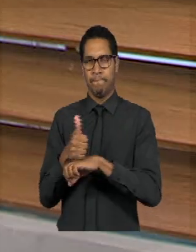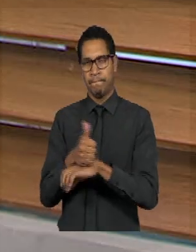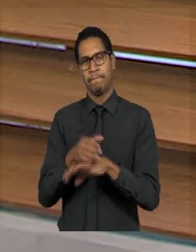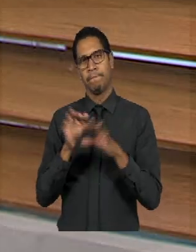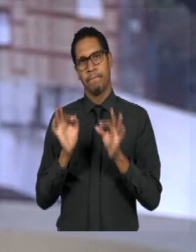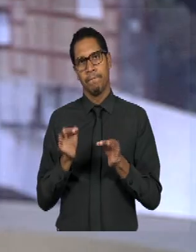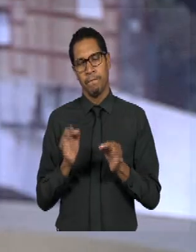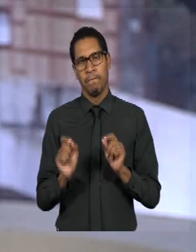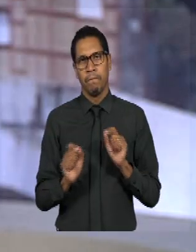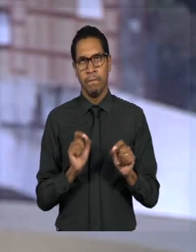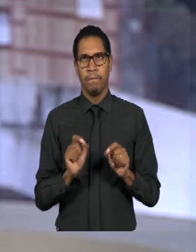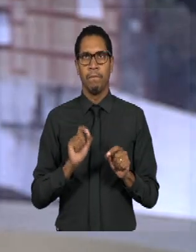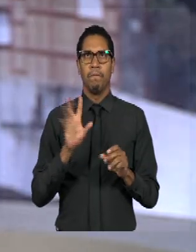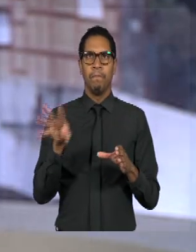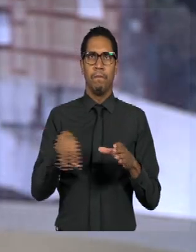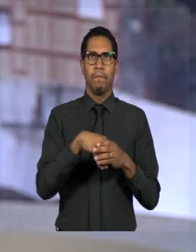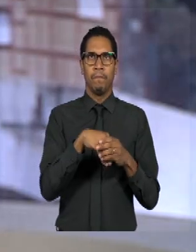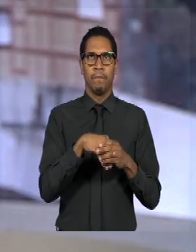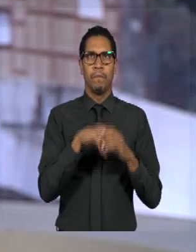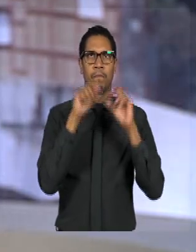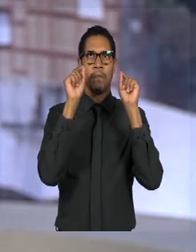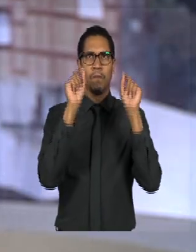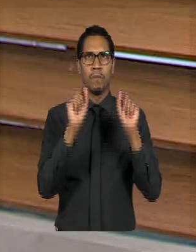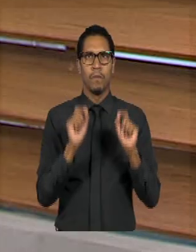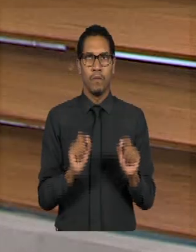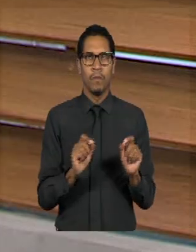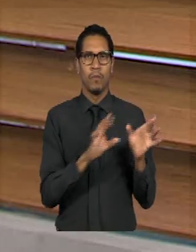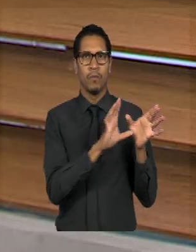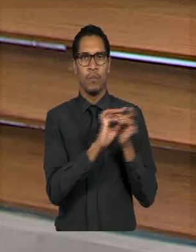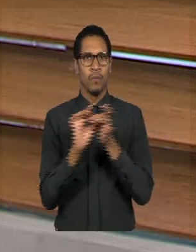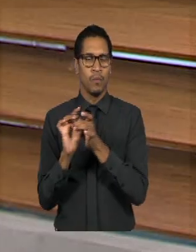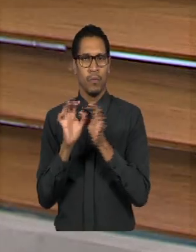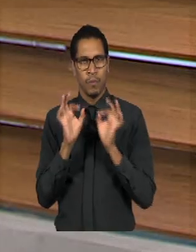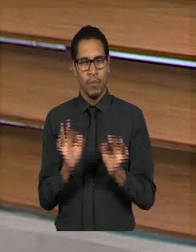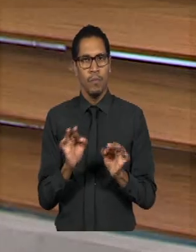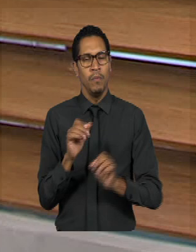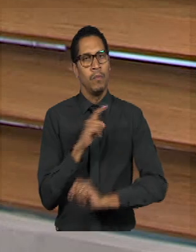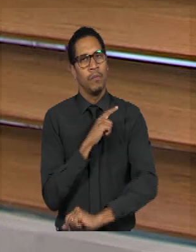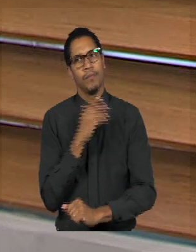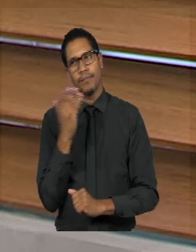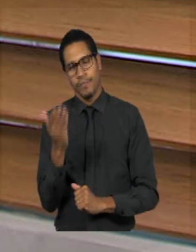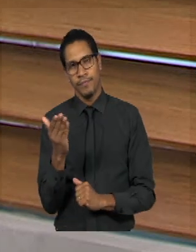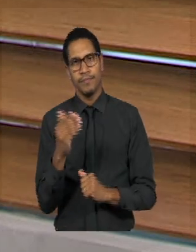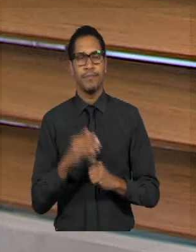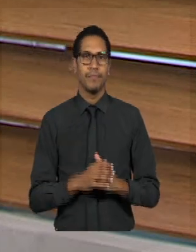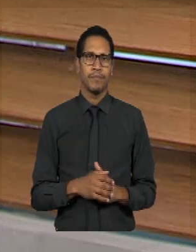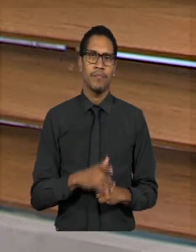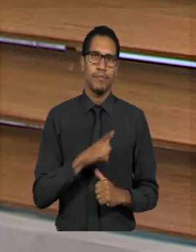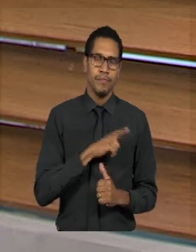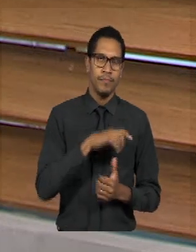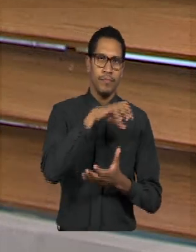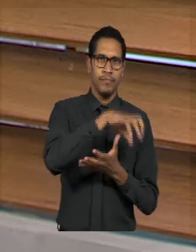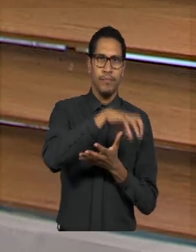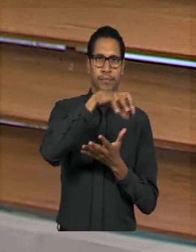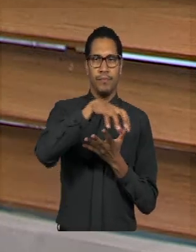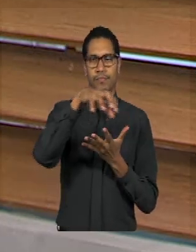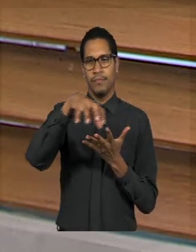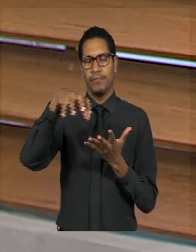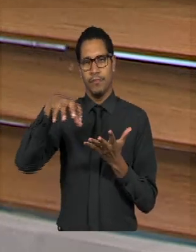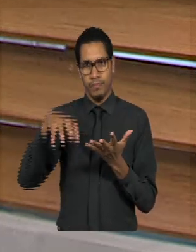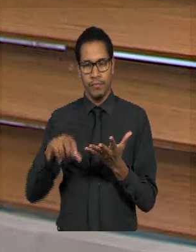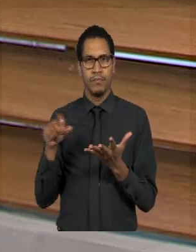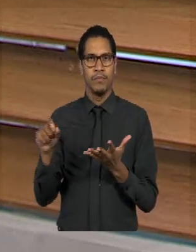profissionais. Dentro de todos desse cenário, no observatório, nós temos vários setores, onde